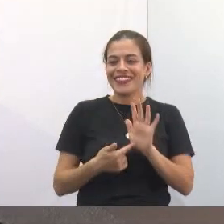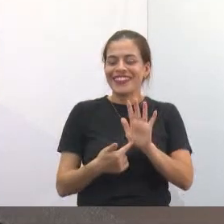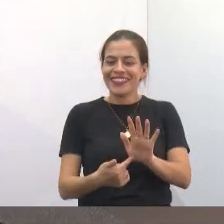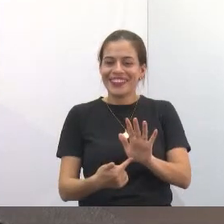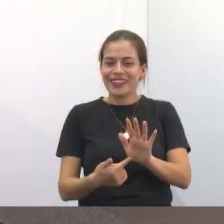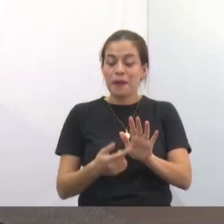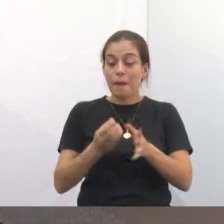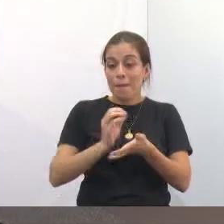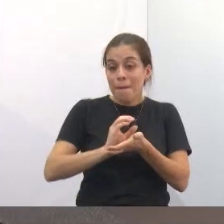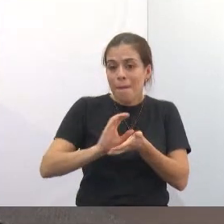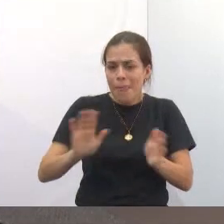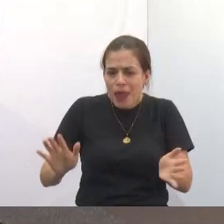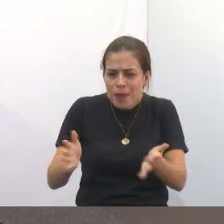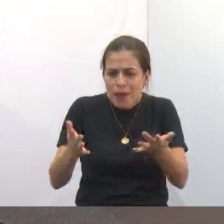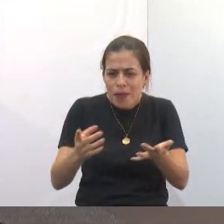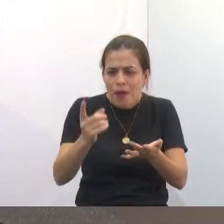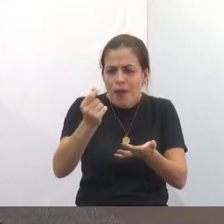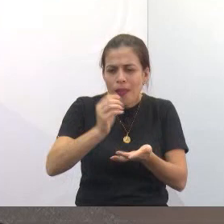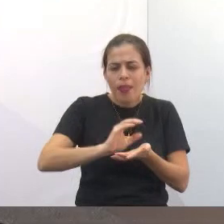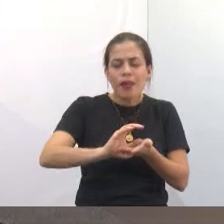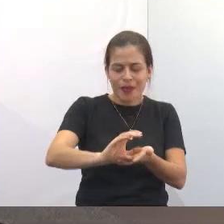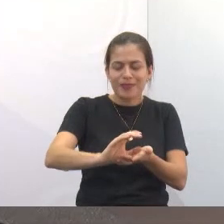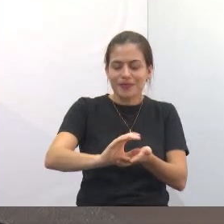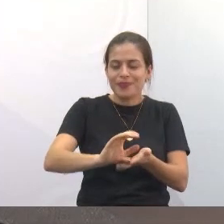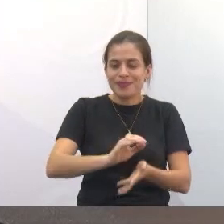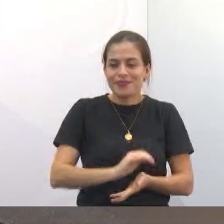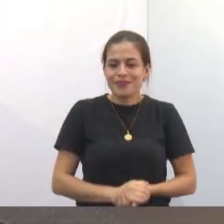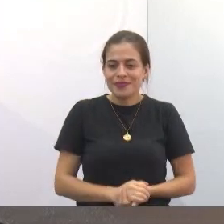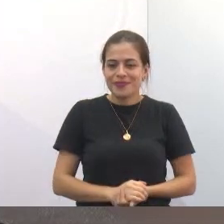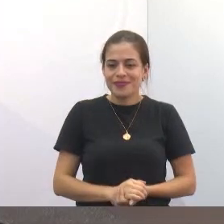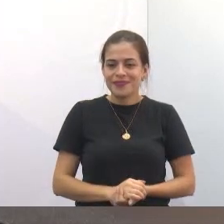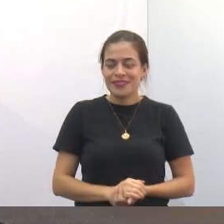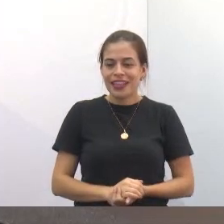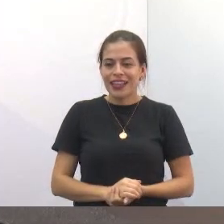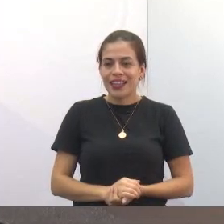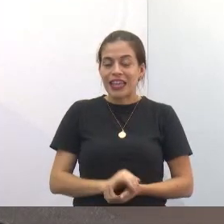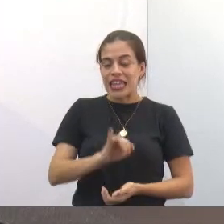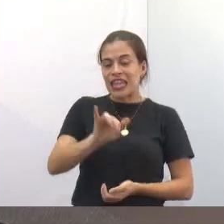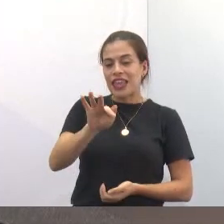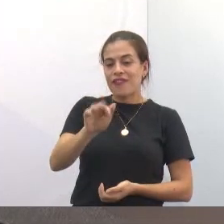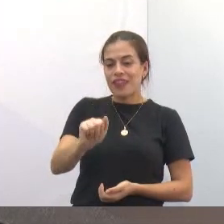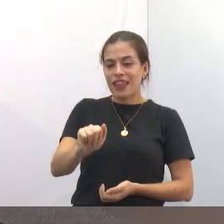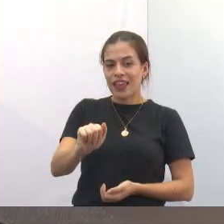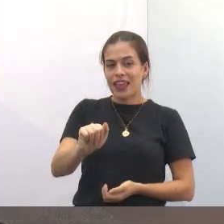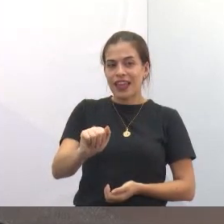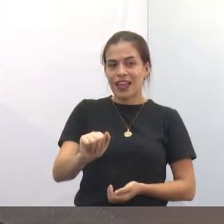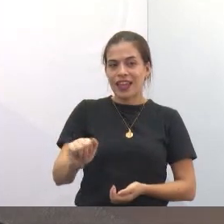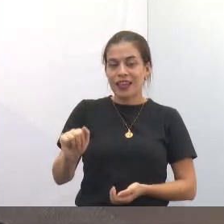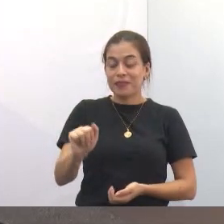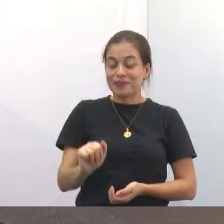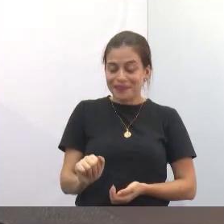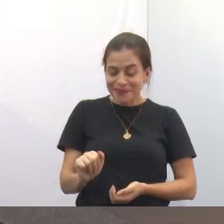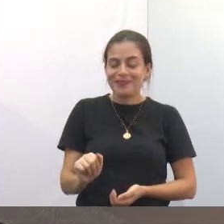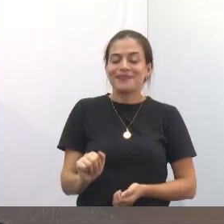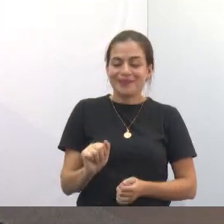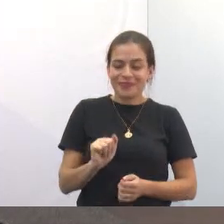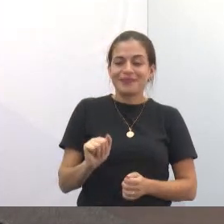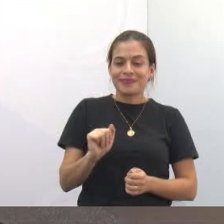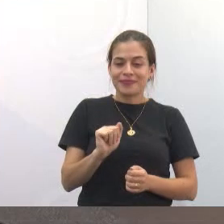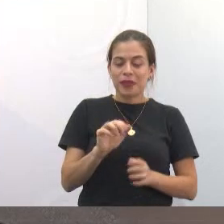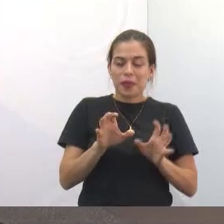de incentivo financeiro adicional IFA de agentes comunitários à saúde